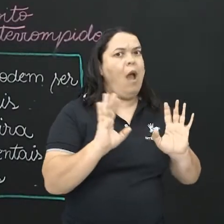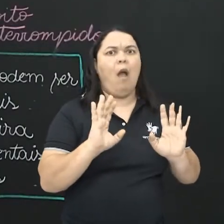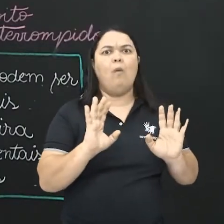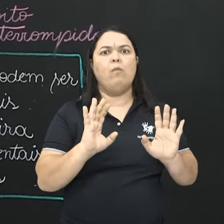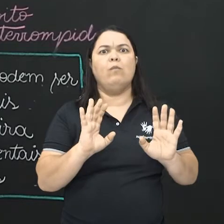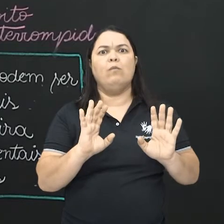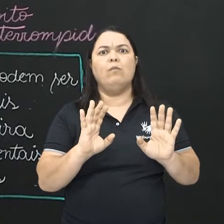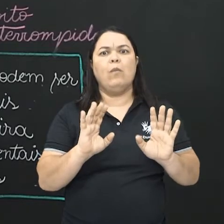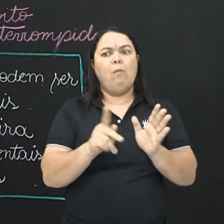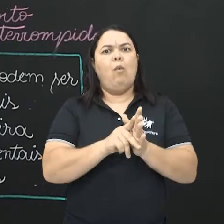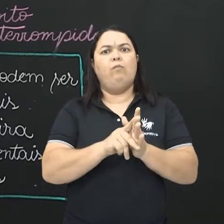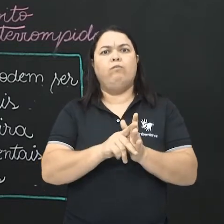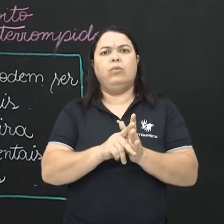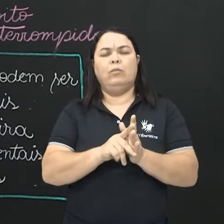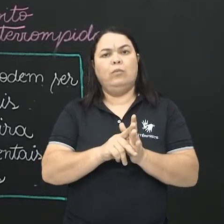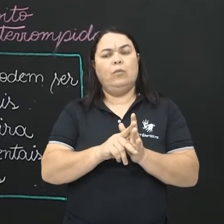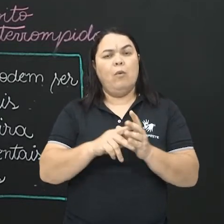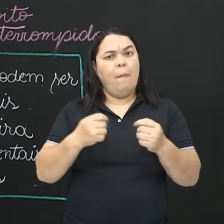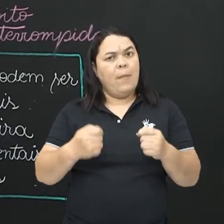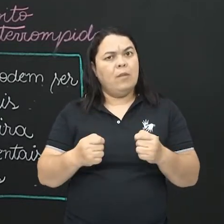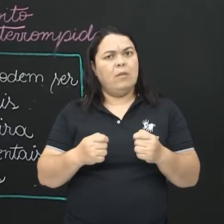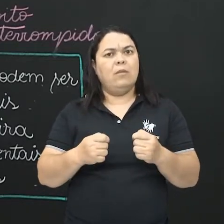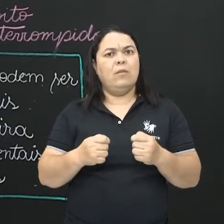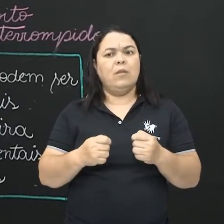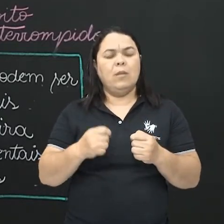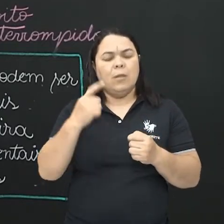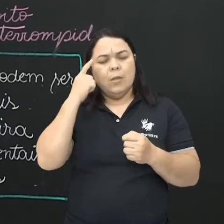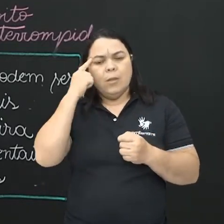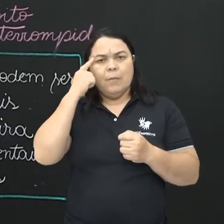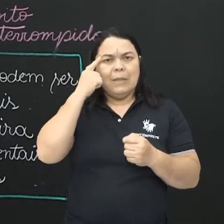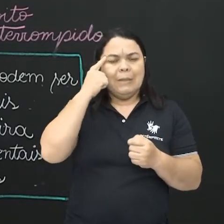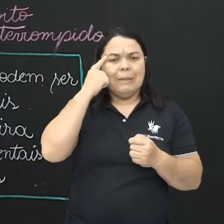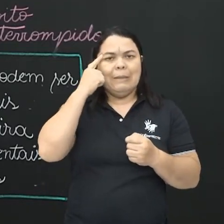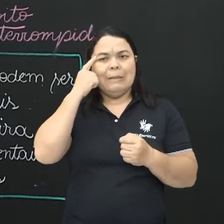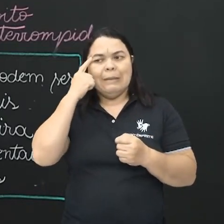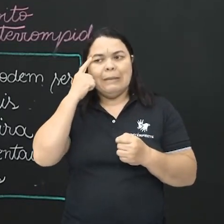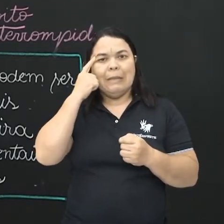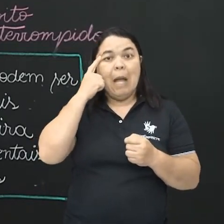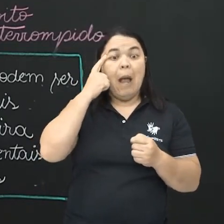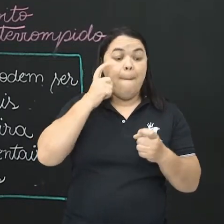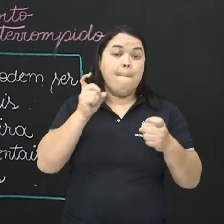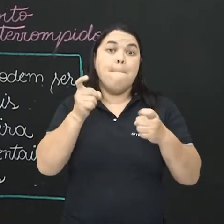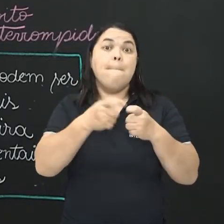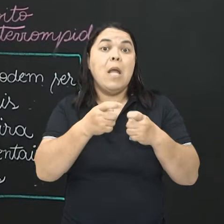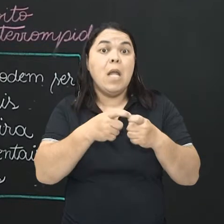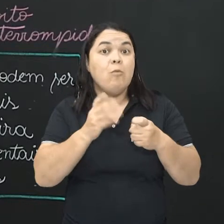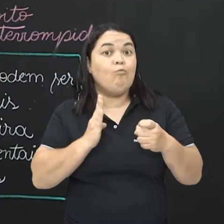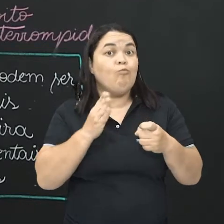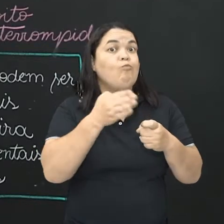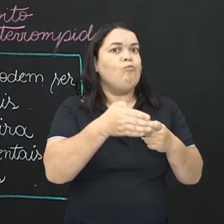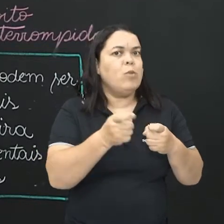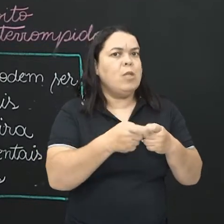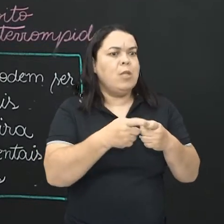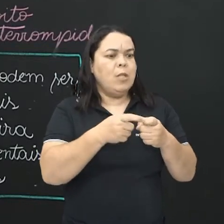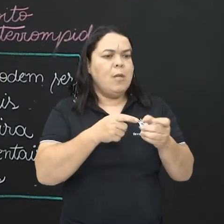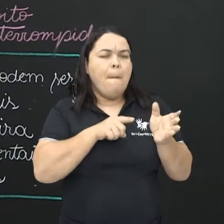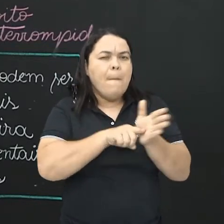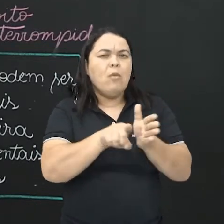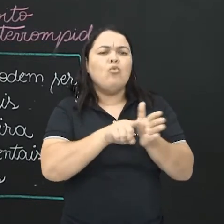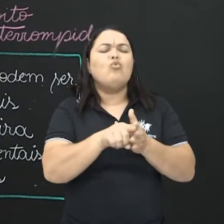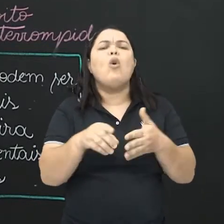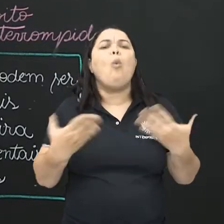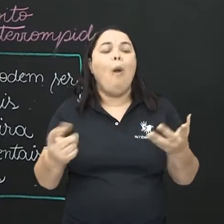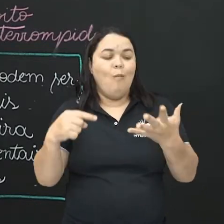vida. Sempre, sempre, sempre buscando uma orientação de especialista, uma orientação médica de qual método a